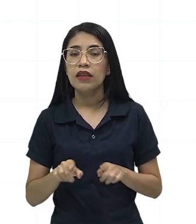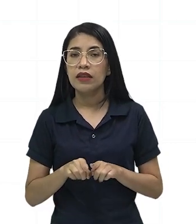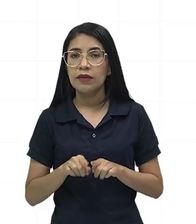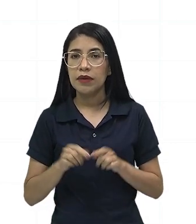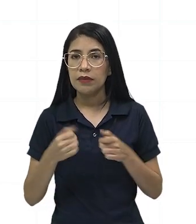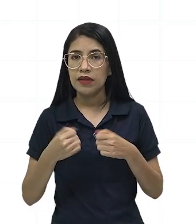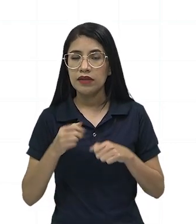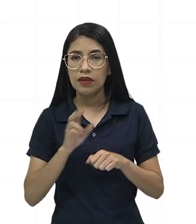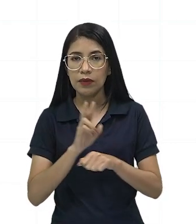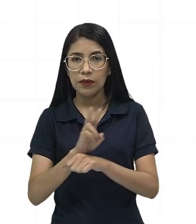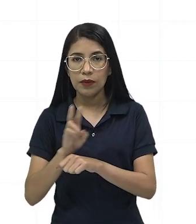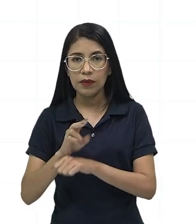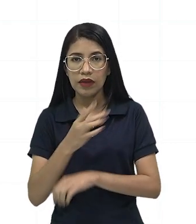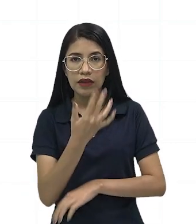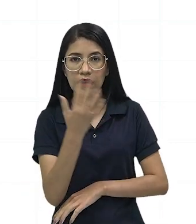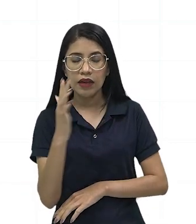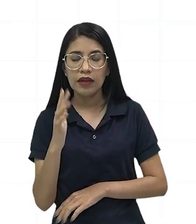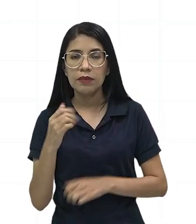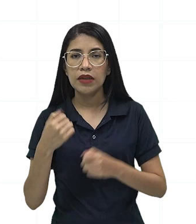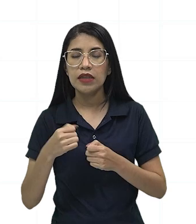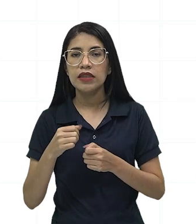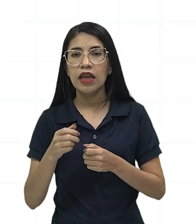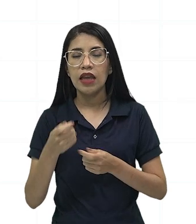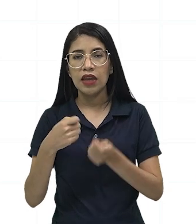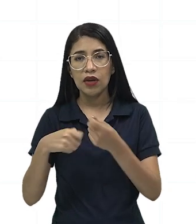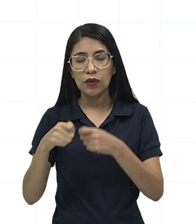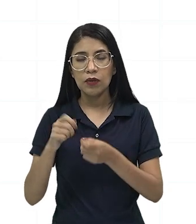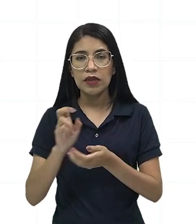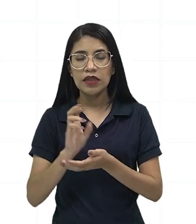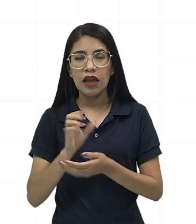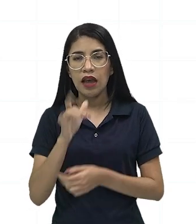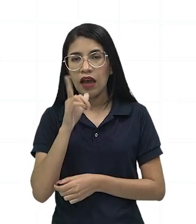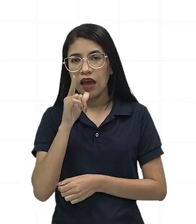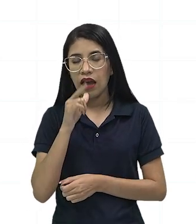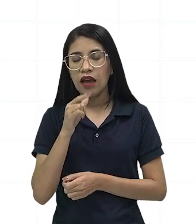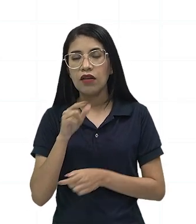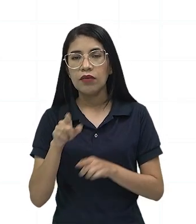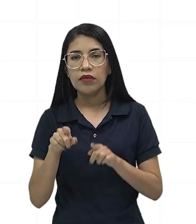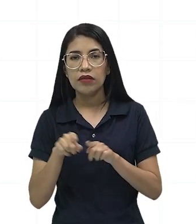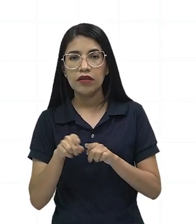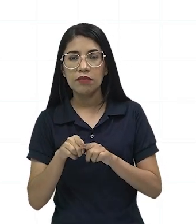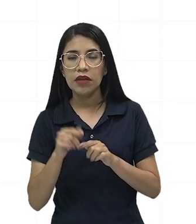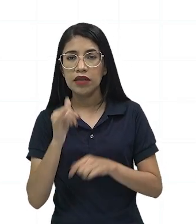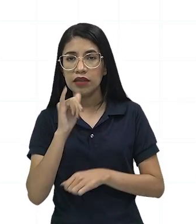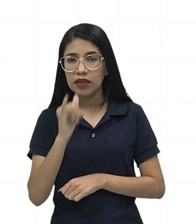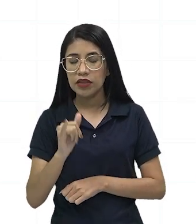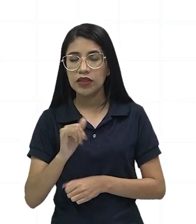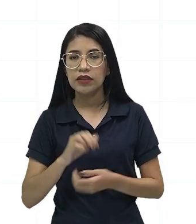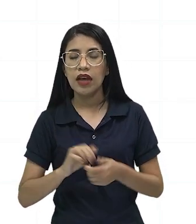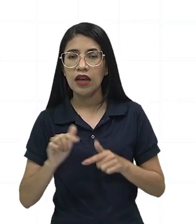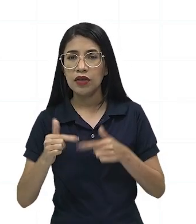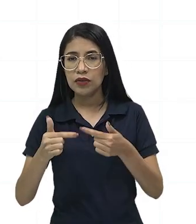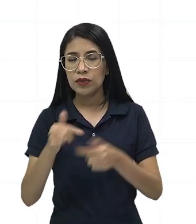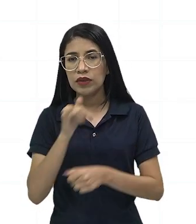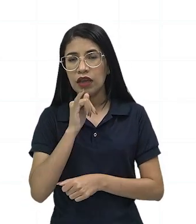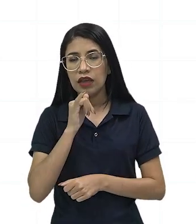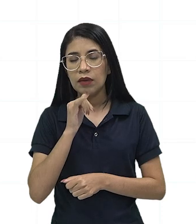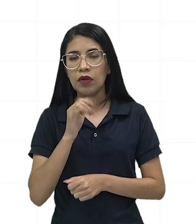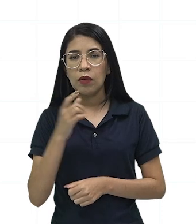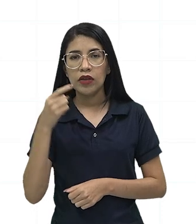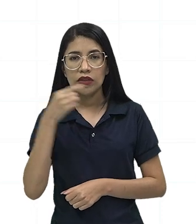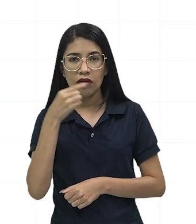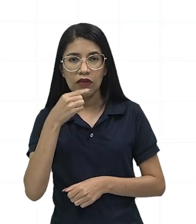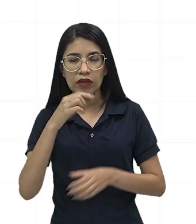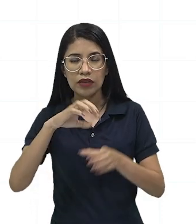cuidar da natureza, é essencial economizar recursos como água e energia. Pequenas atitudes como fechar a torneira